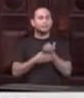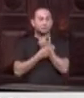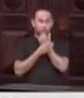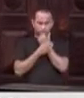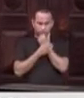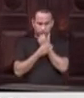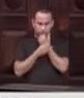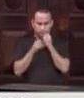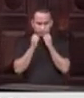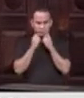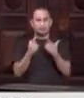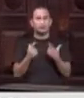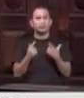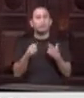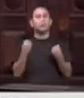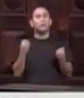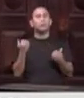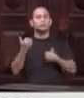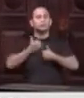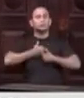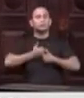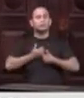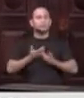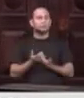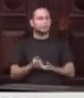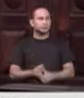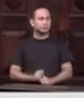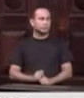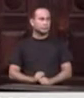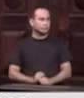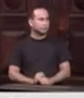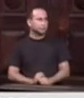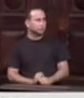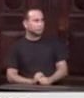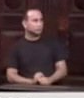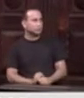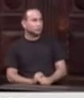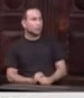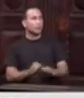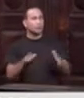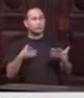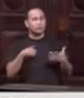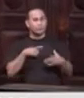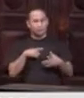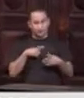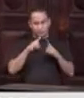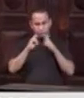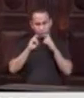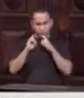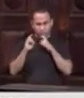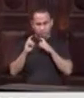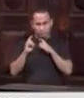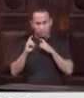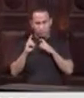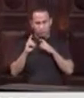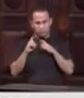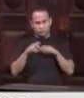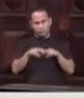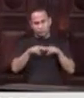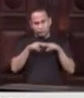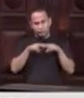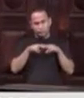Como é que substitui? Em síntese, quando houver discussão sobre